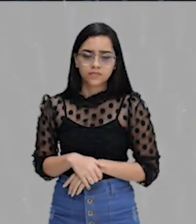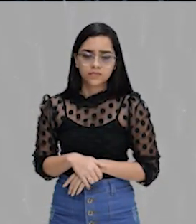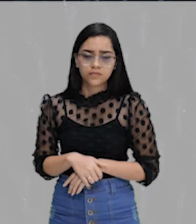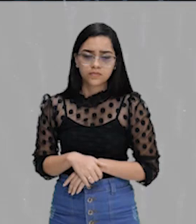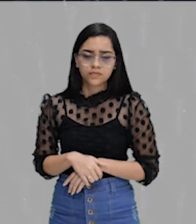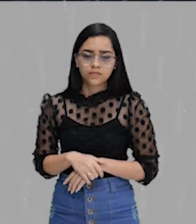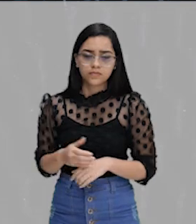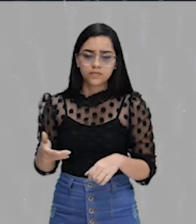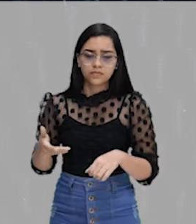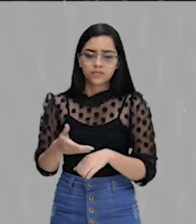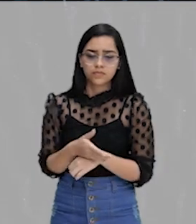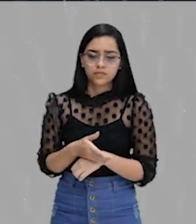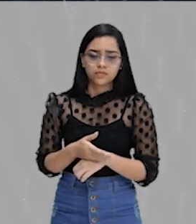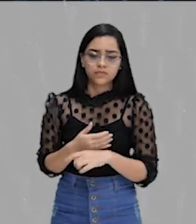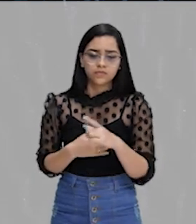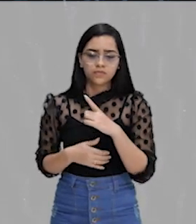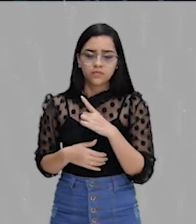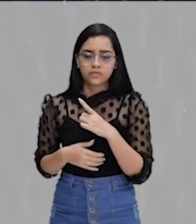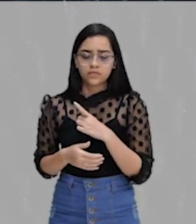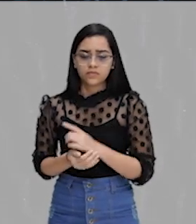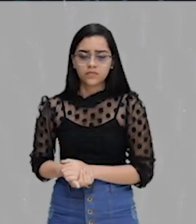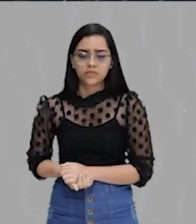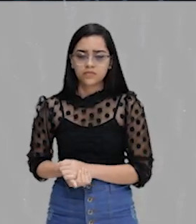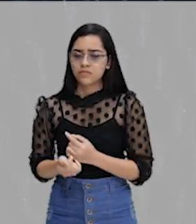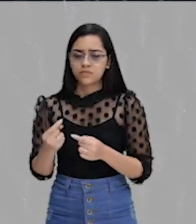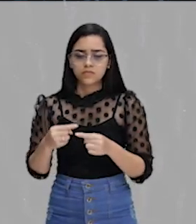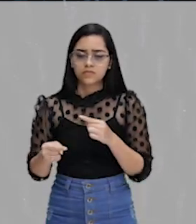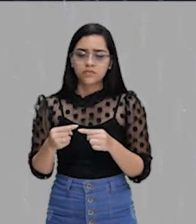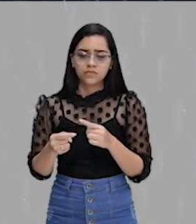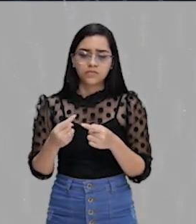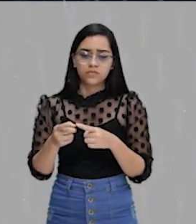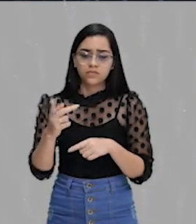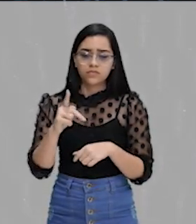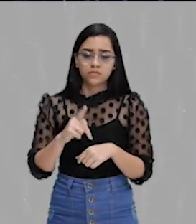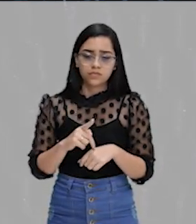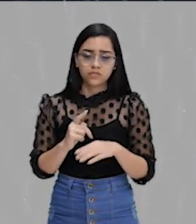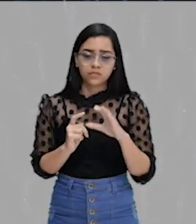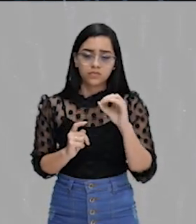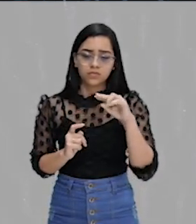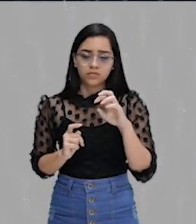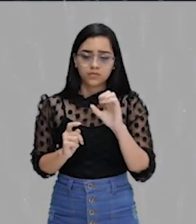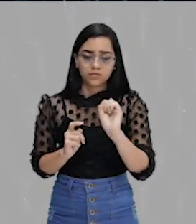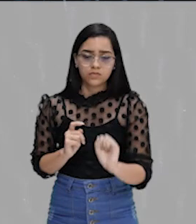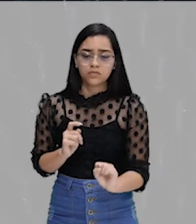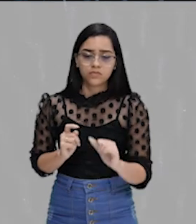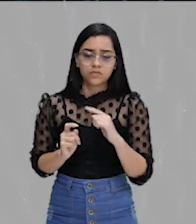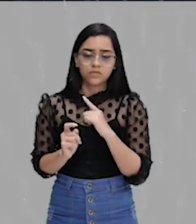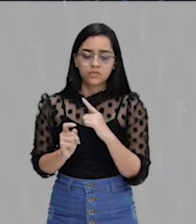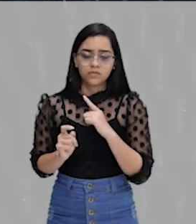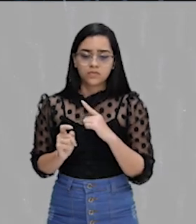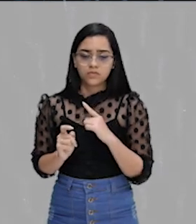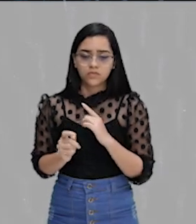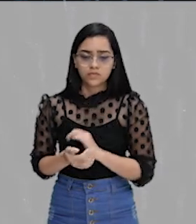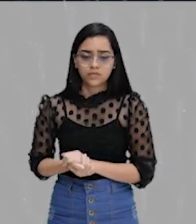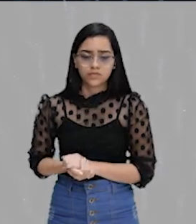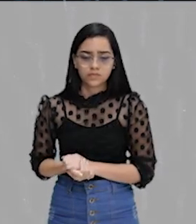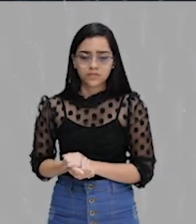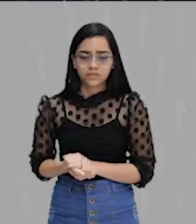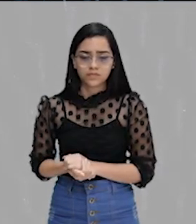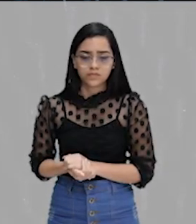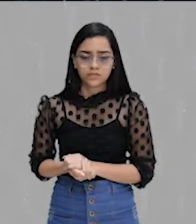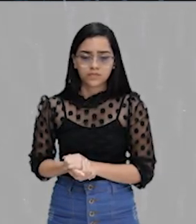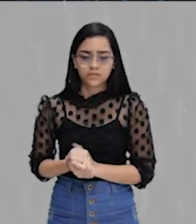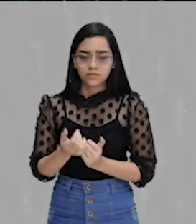militantes. Interferência de potências mundiais? Não, porque são países do Cone Sul que vão formar a Operação Condor. Implantação de